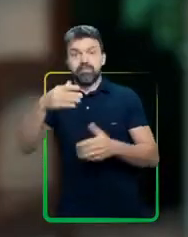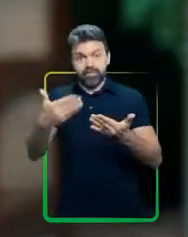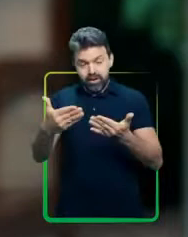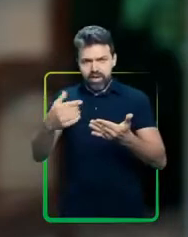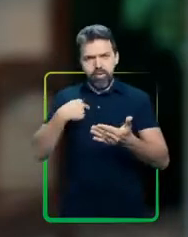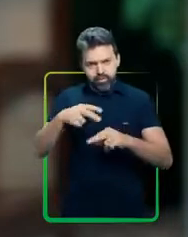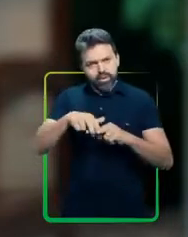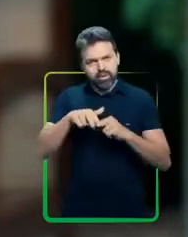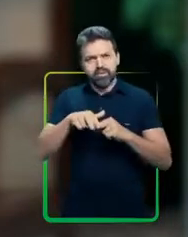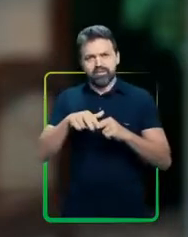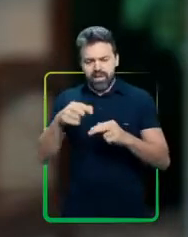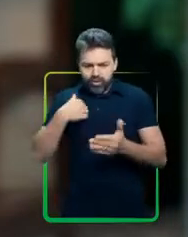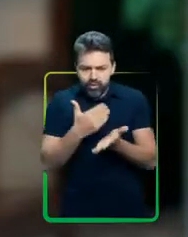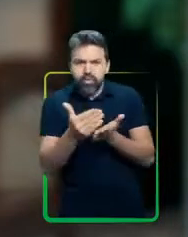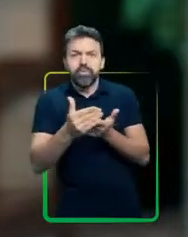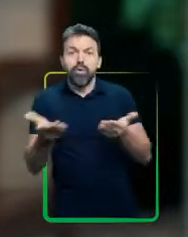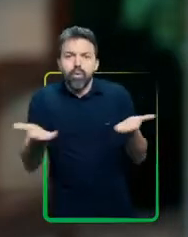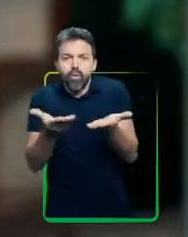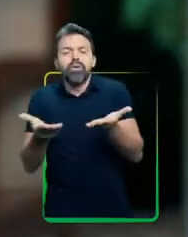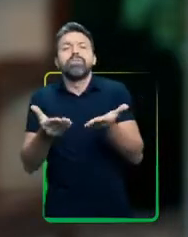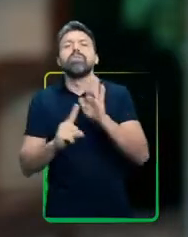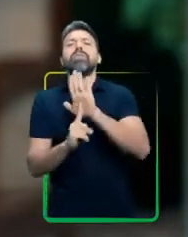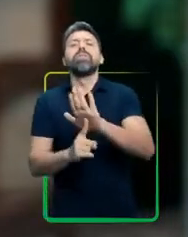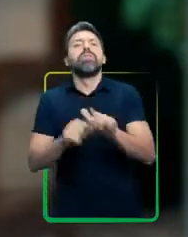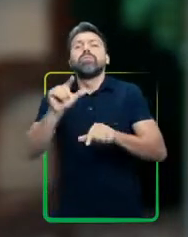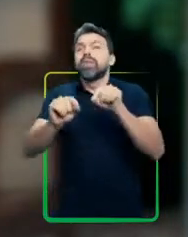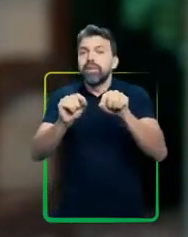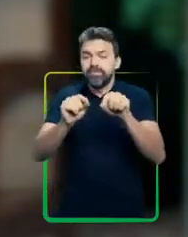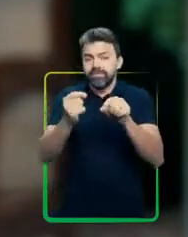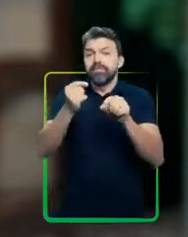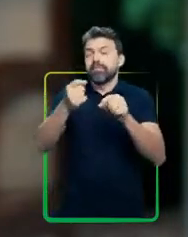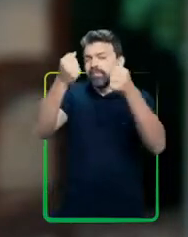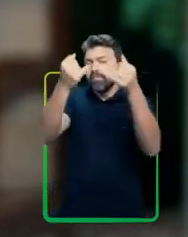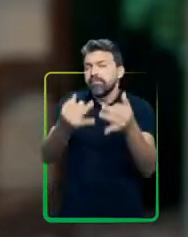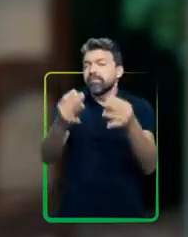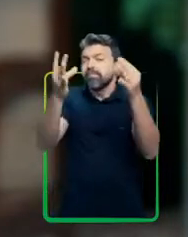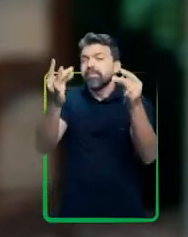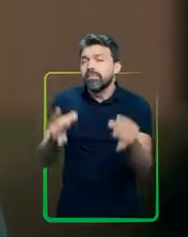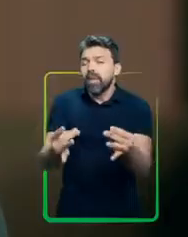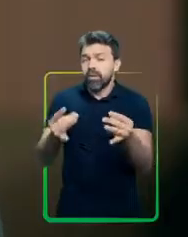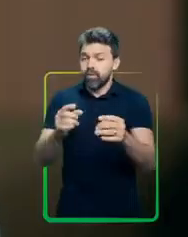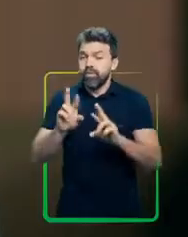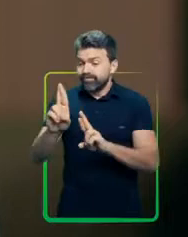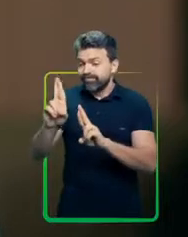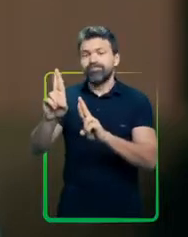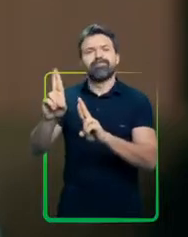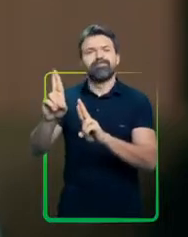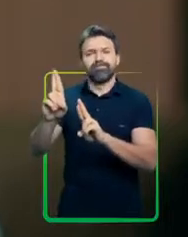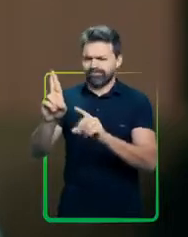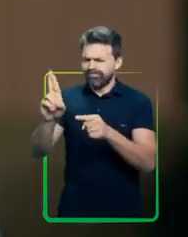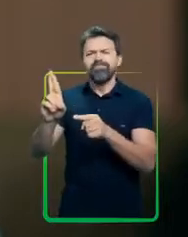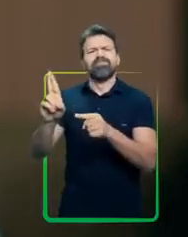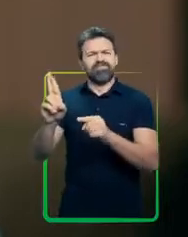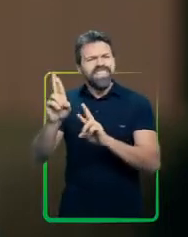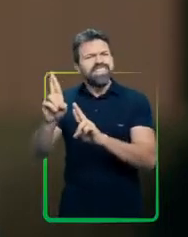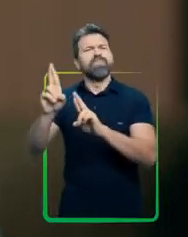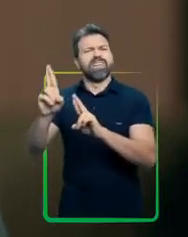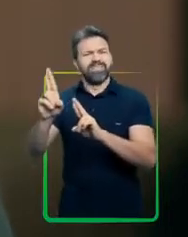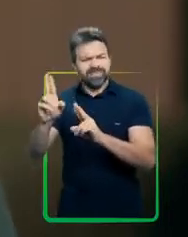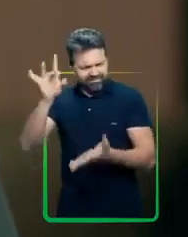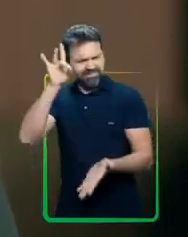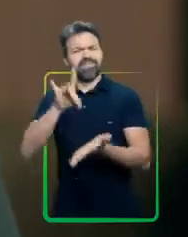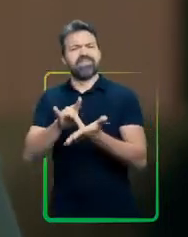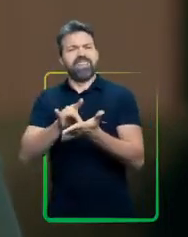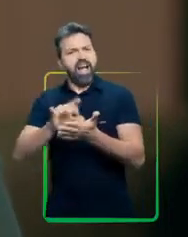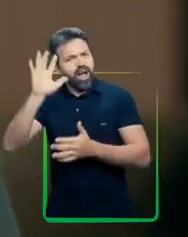quero começar o programa de hoje falando de esperança, de uma esperança real que